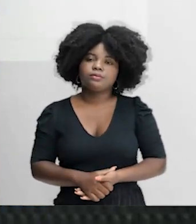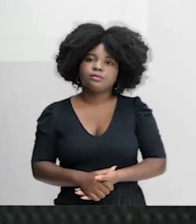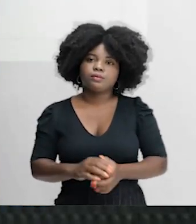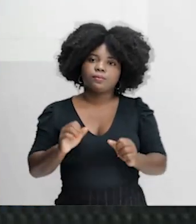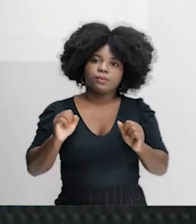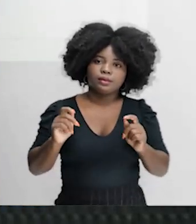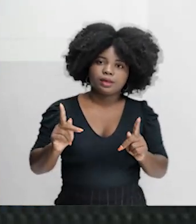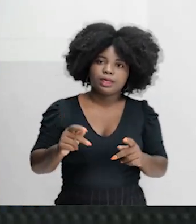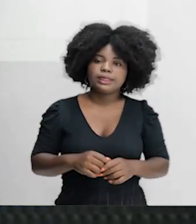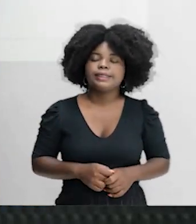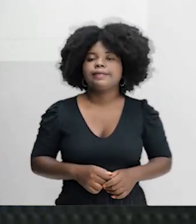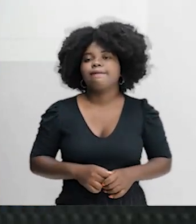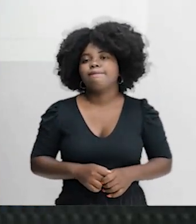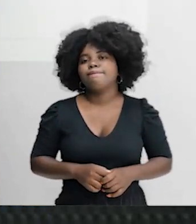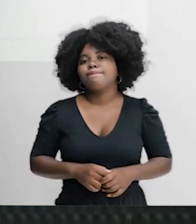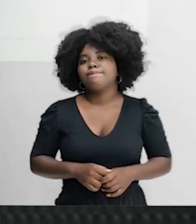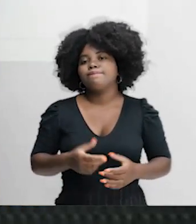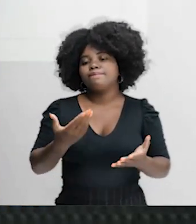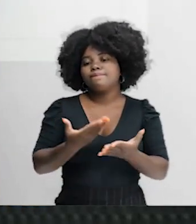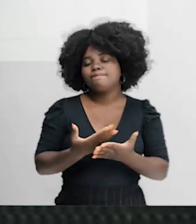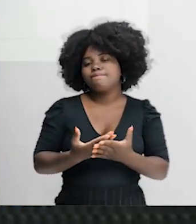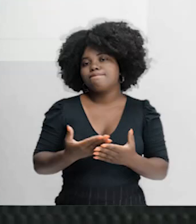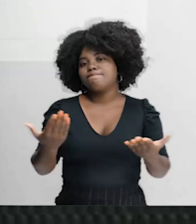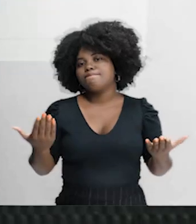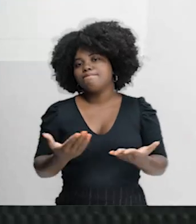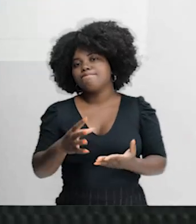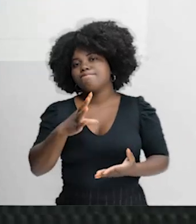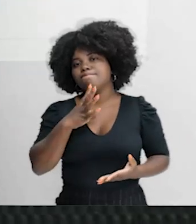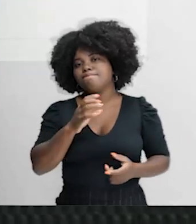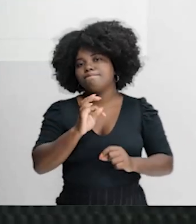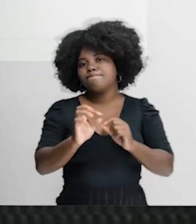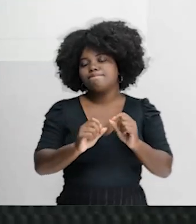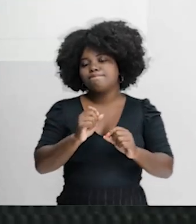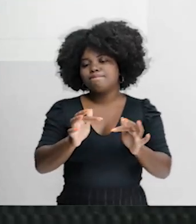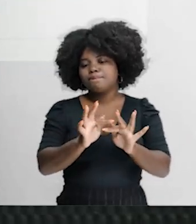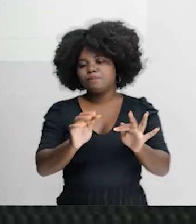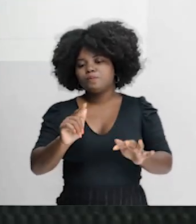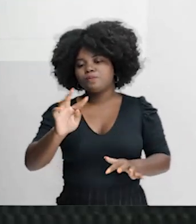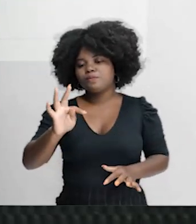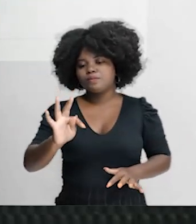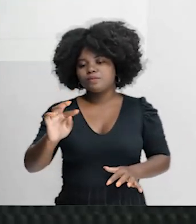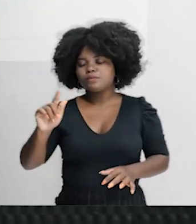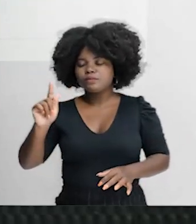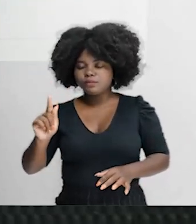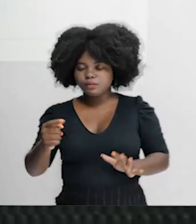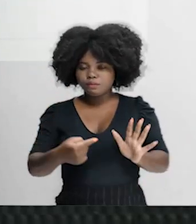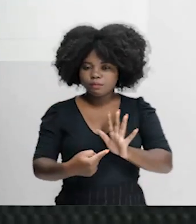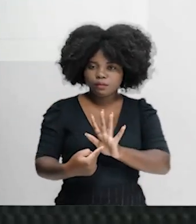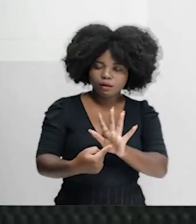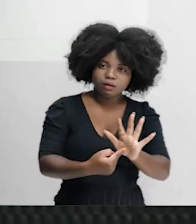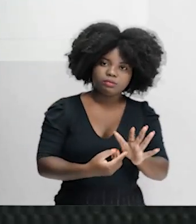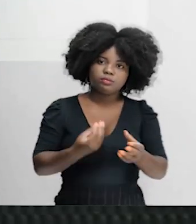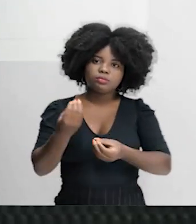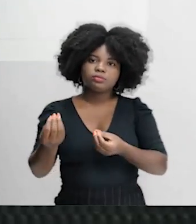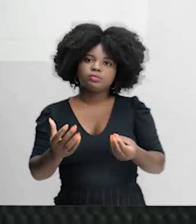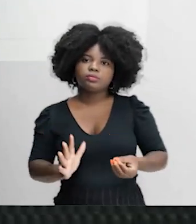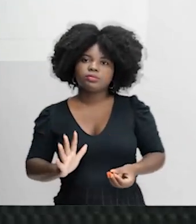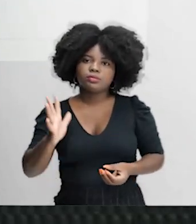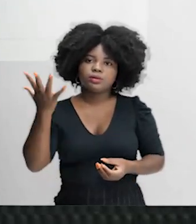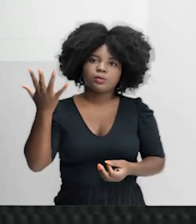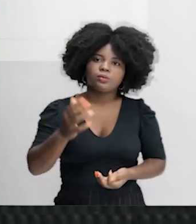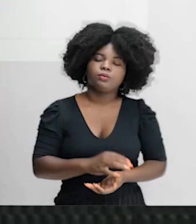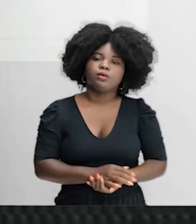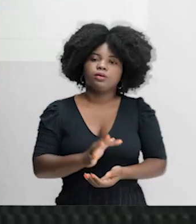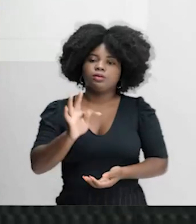Beleza, turminha? Então, na aula de hoje, a gente conheceu um pouco da função tangente. Mostramos para vocês como é que se